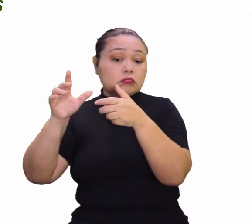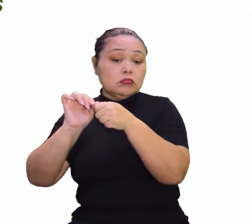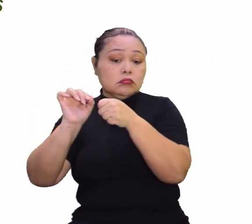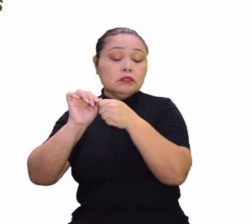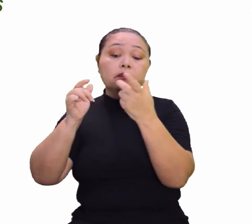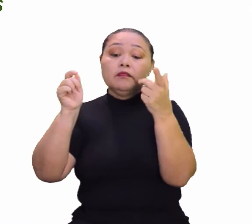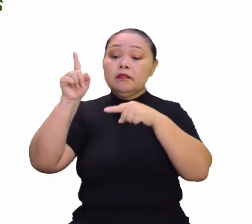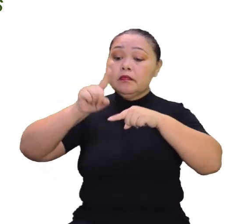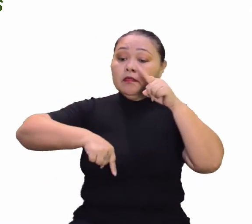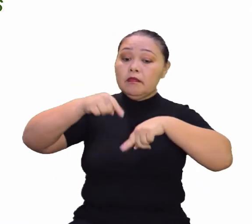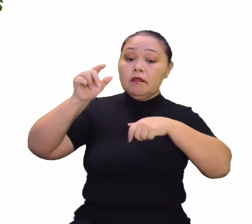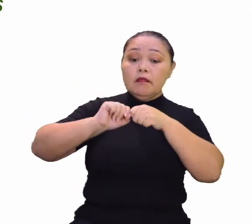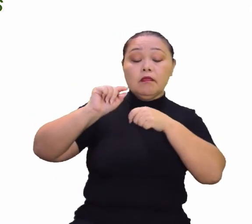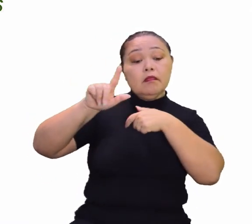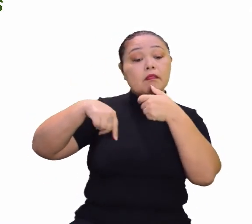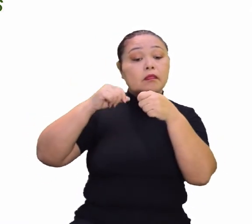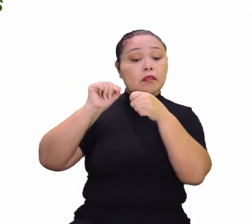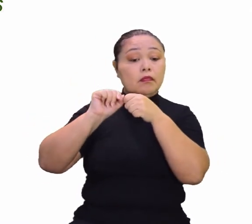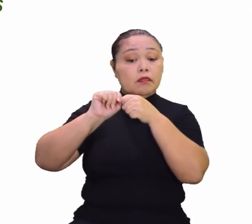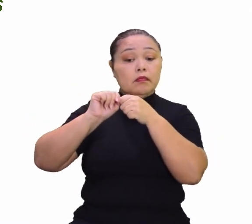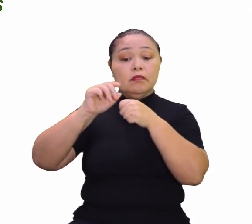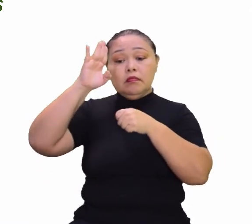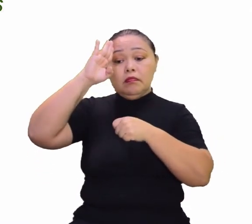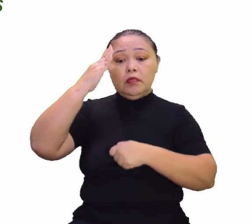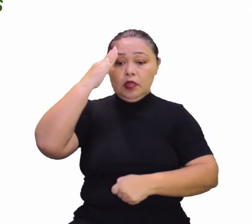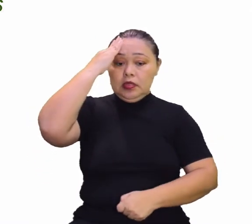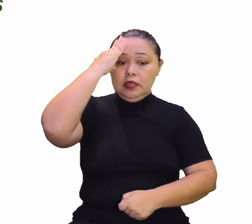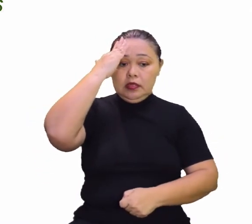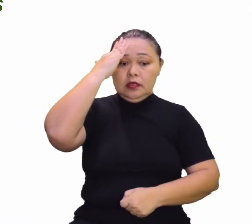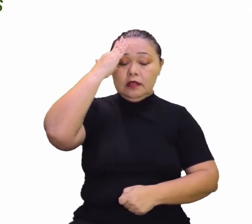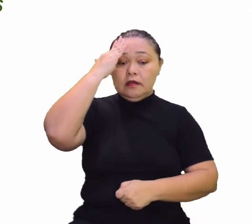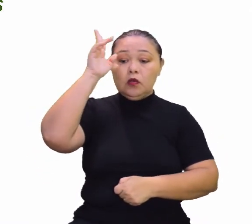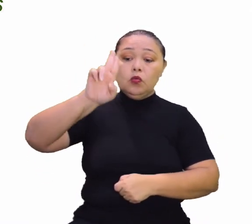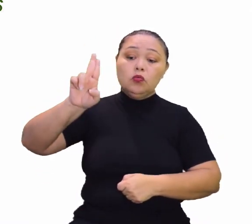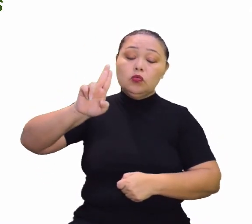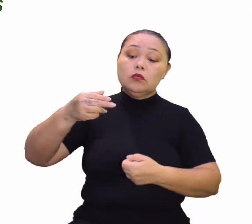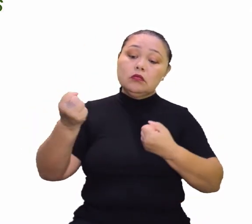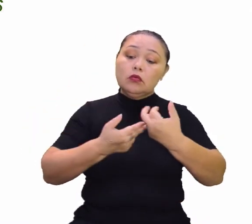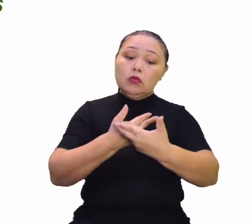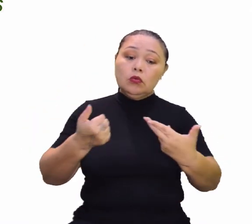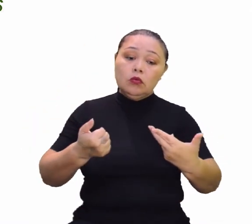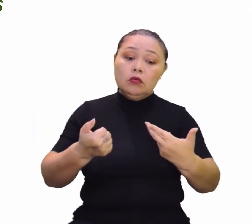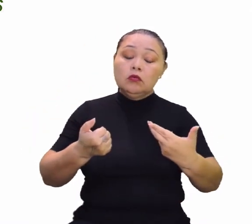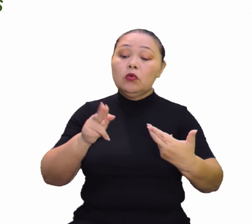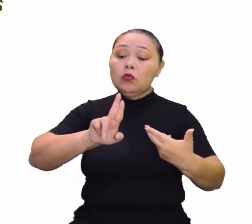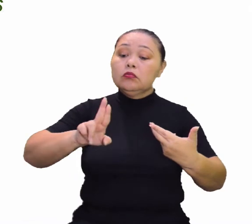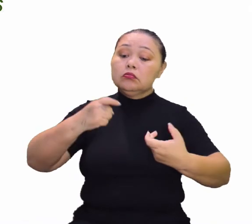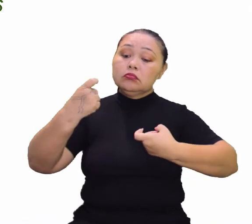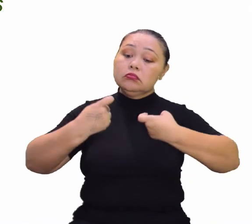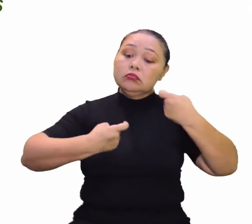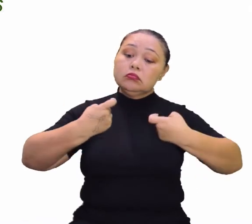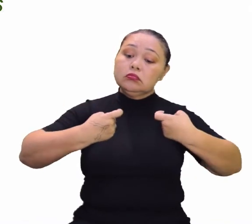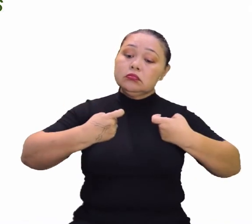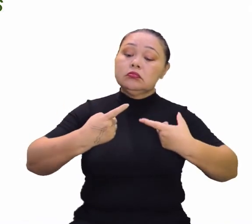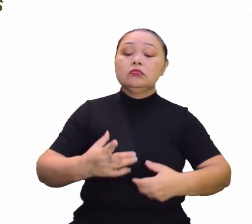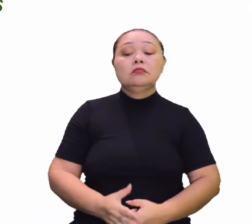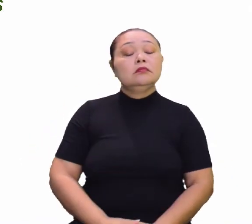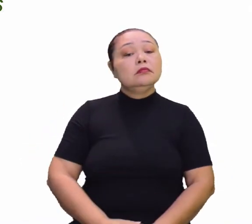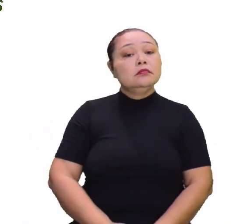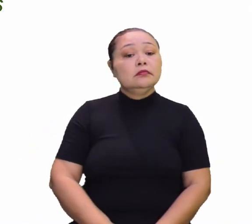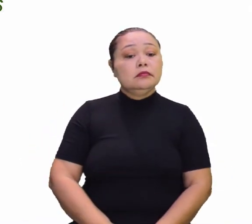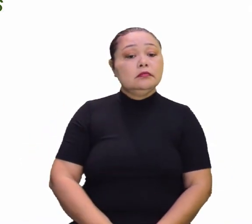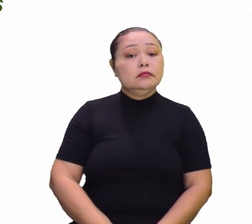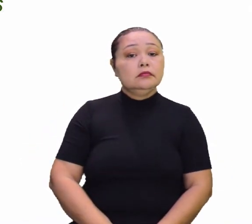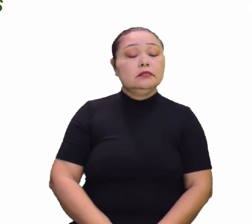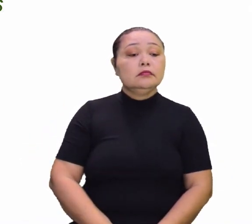é a matéria-prima necessária para a produção, principalmente de pneus, para os veículos que usaram